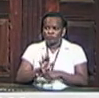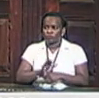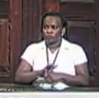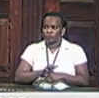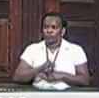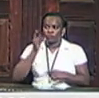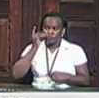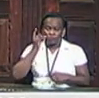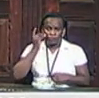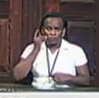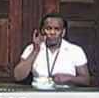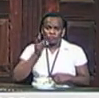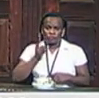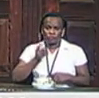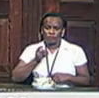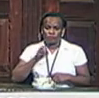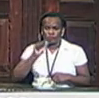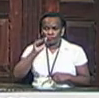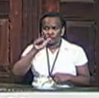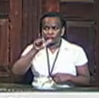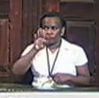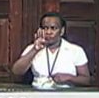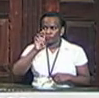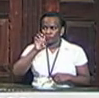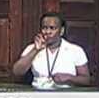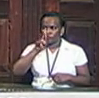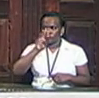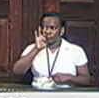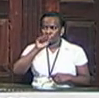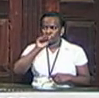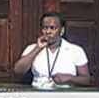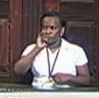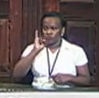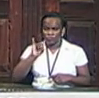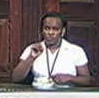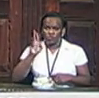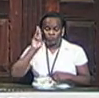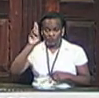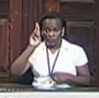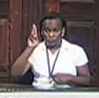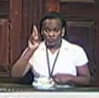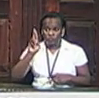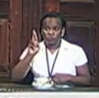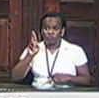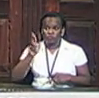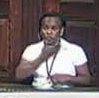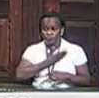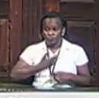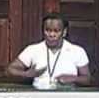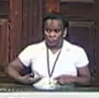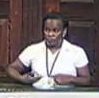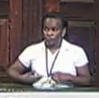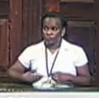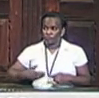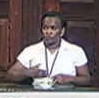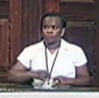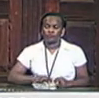o deputado Albertassi na liderança do governo.